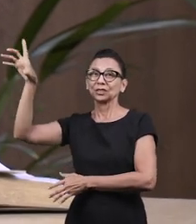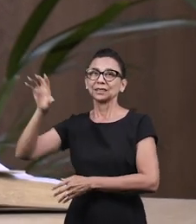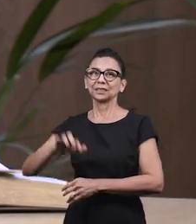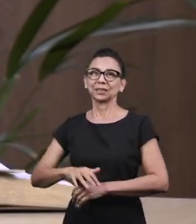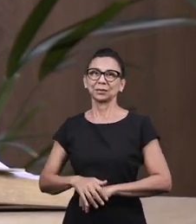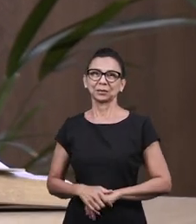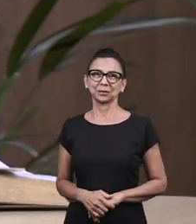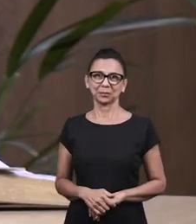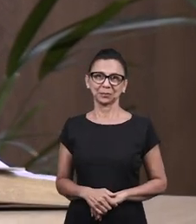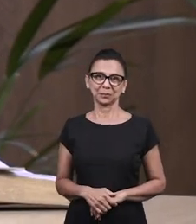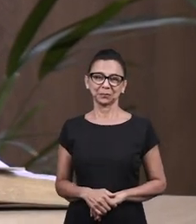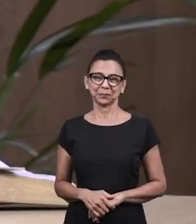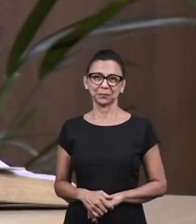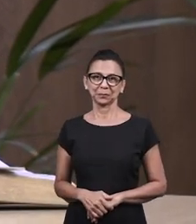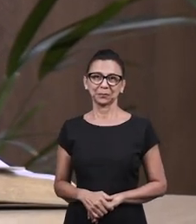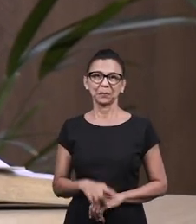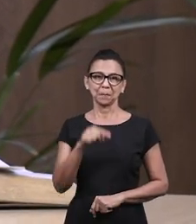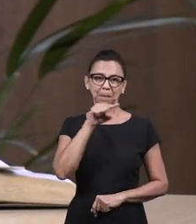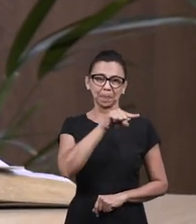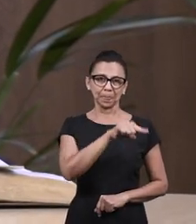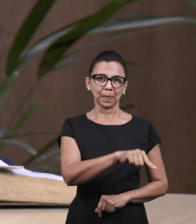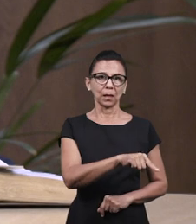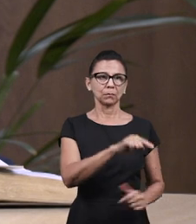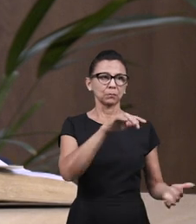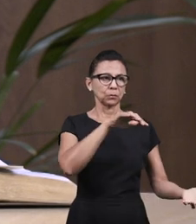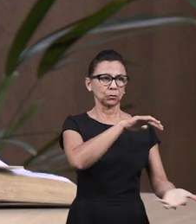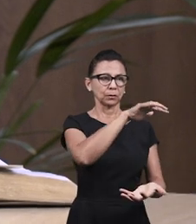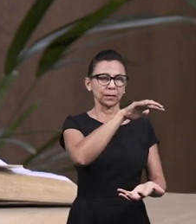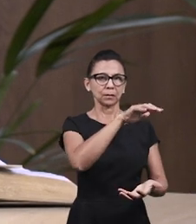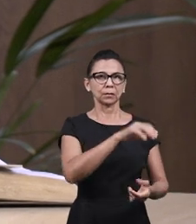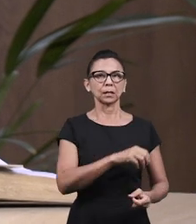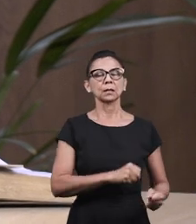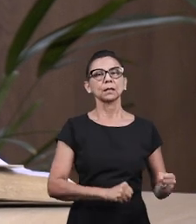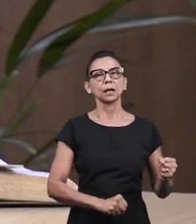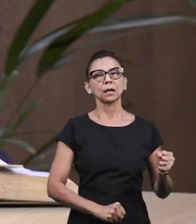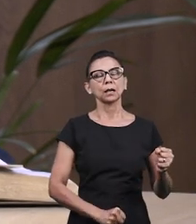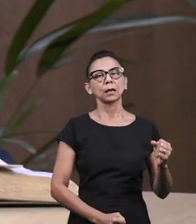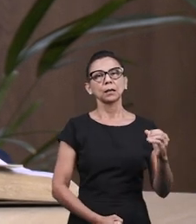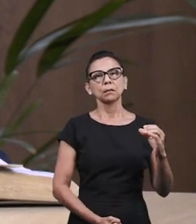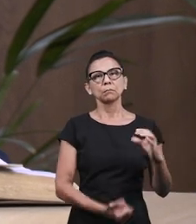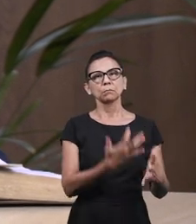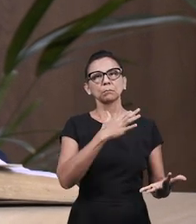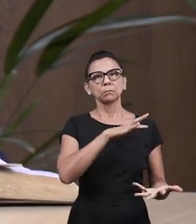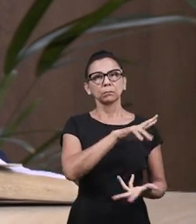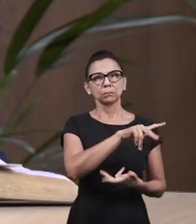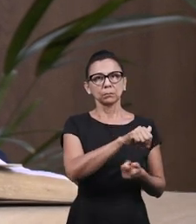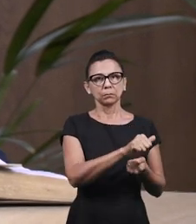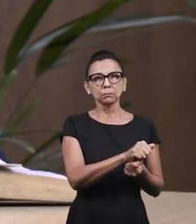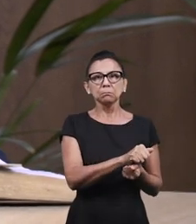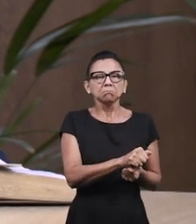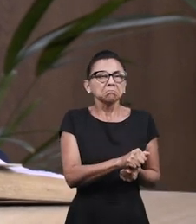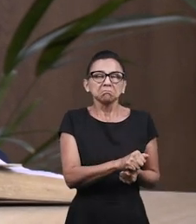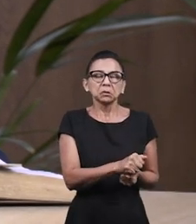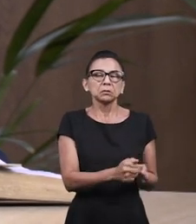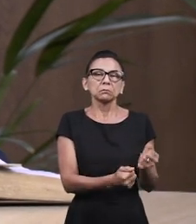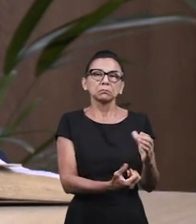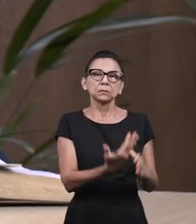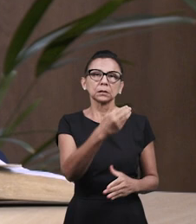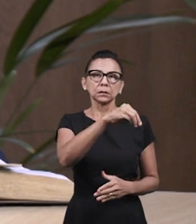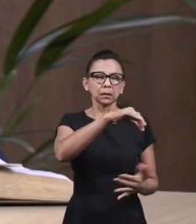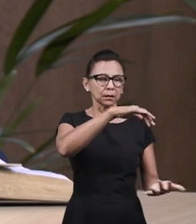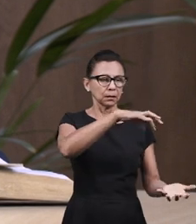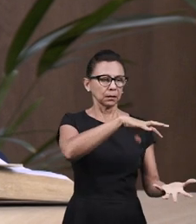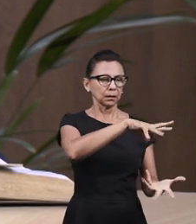de universo da obra criadora, que envolve a Terra,